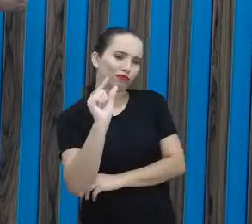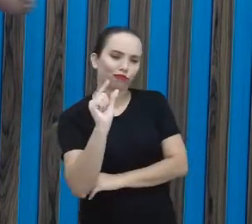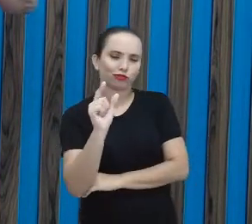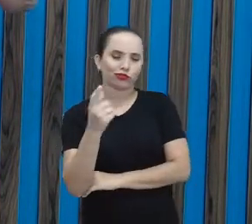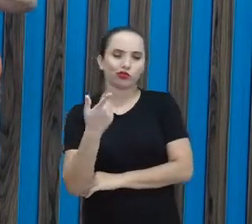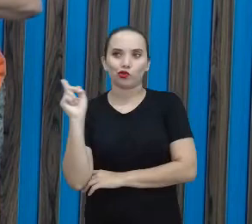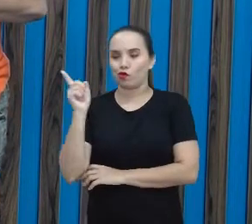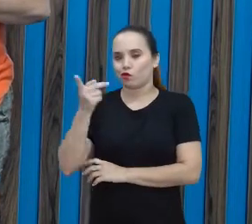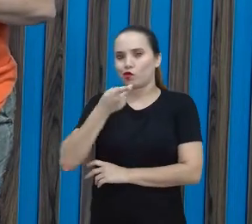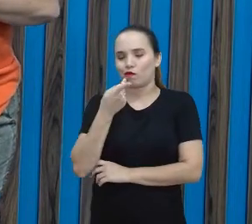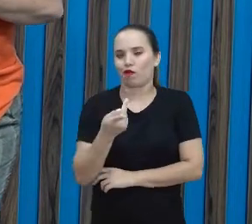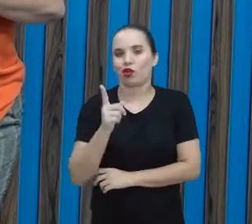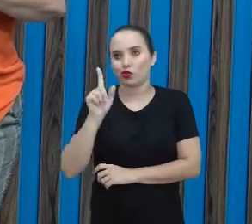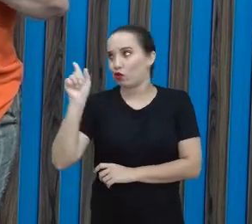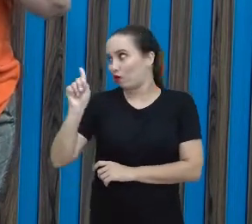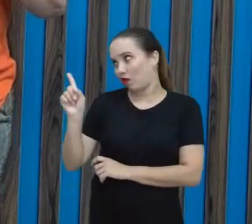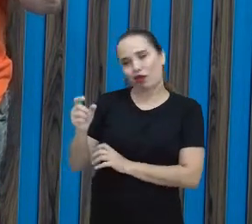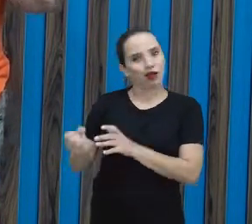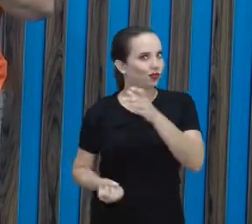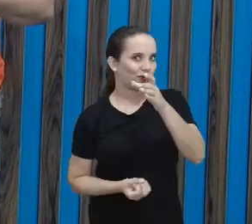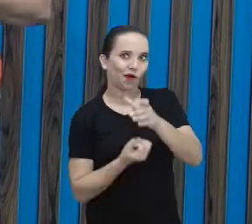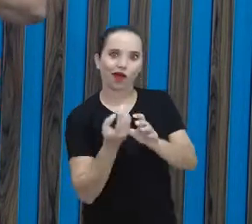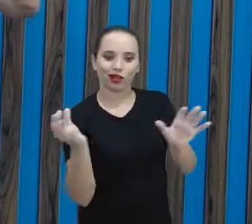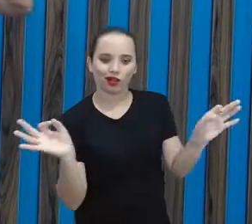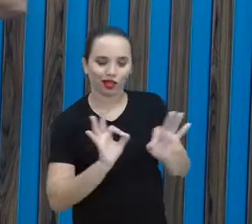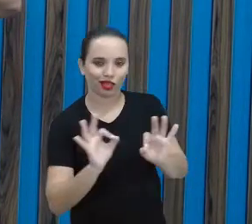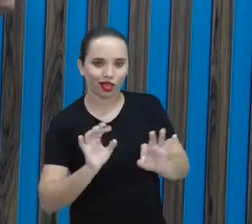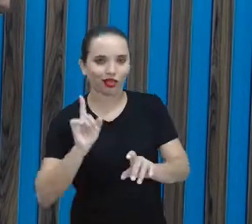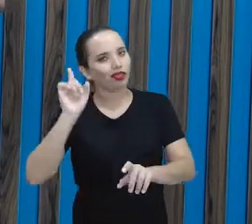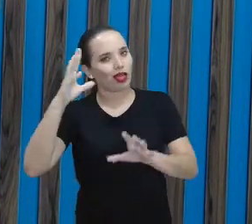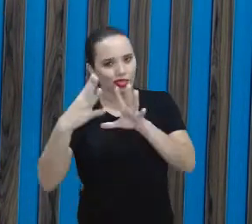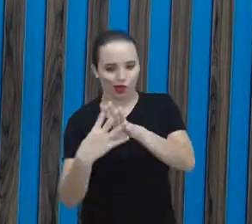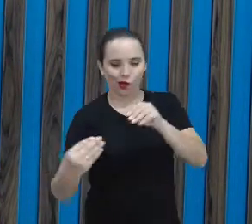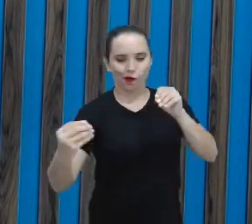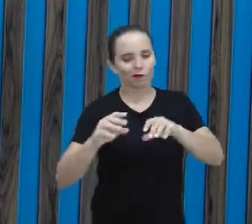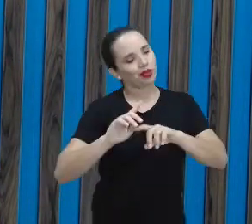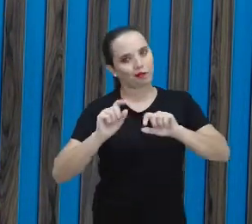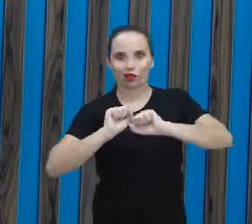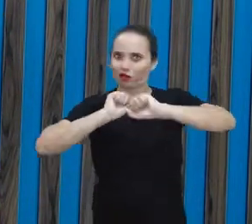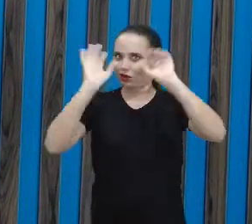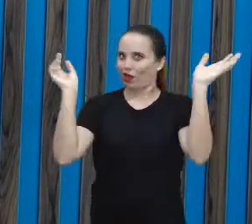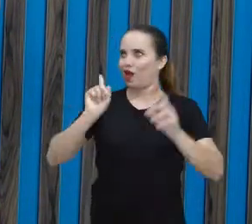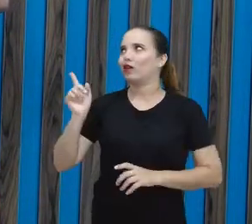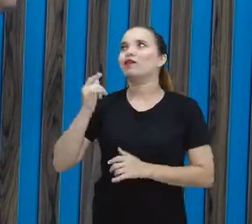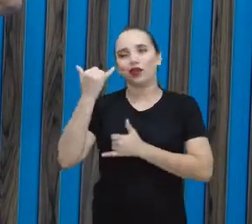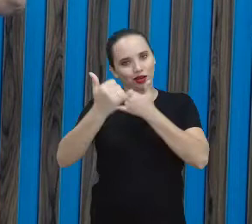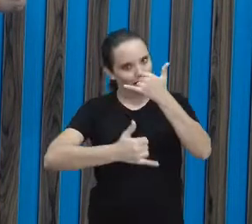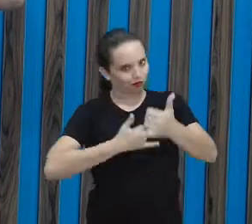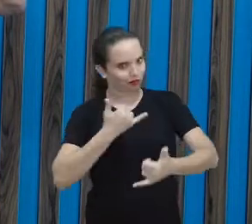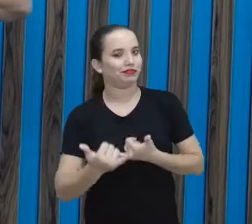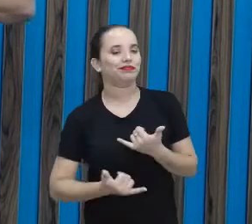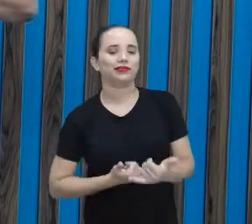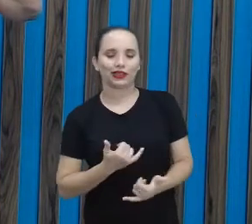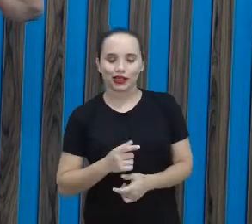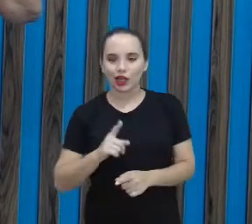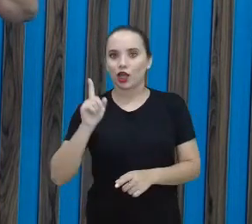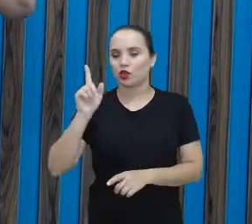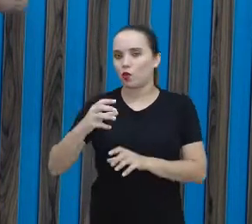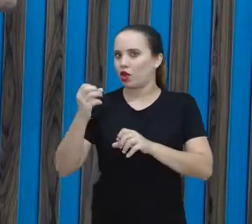não cria, que ele copia. É claro que ele está brincando, né? Ele não copia, ele recria,